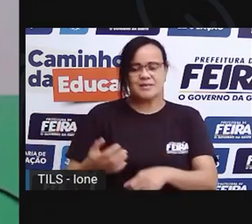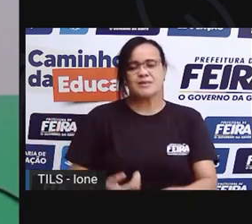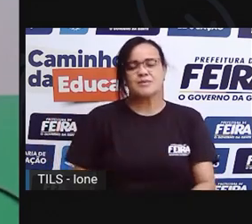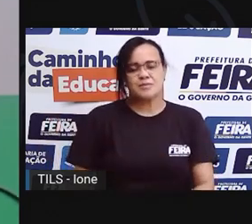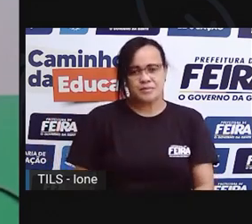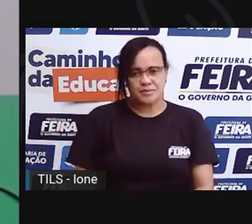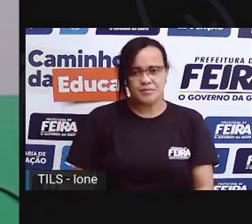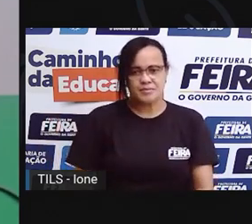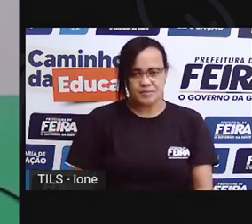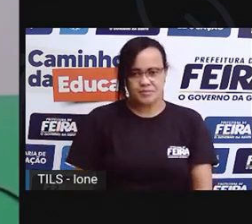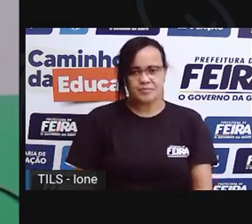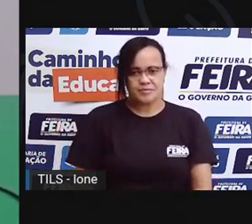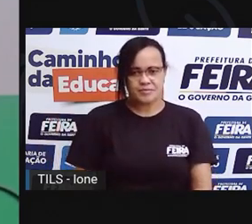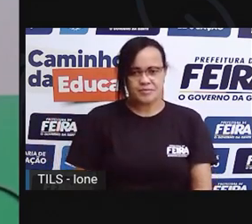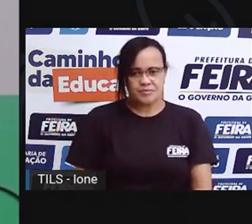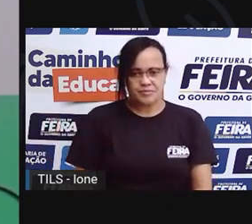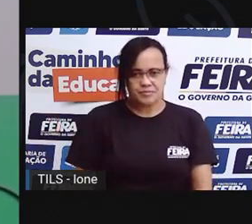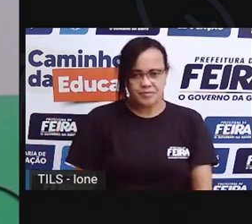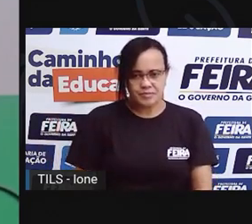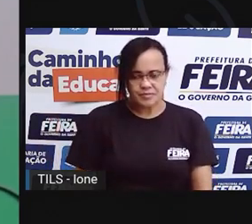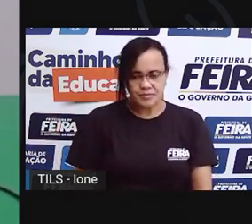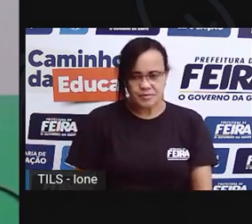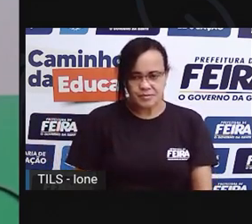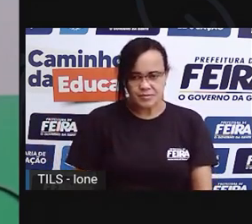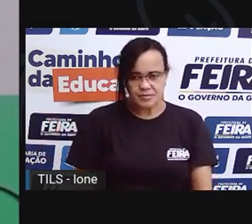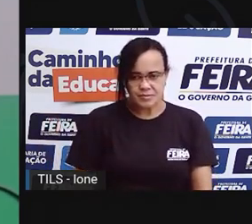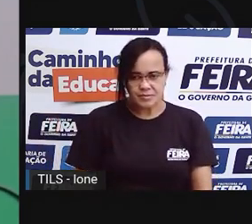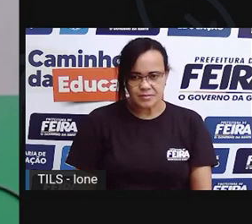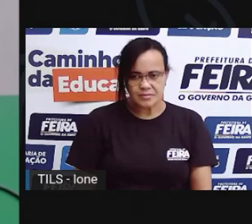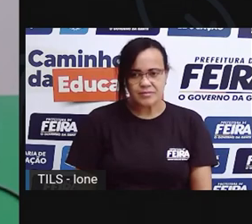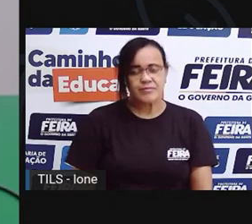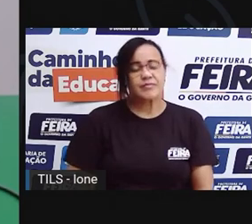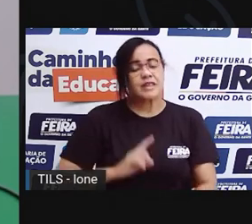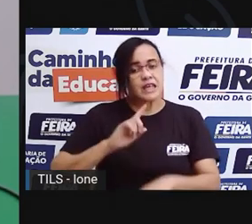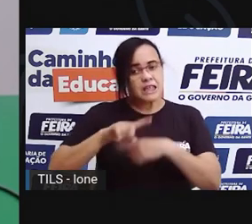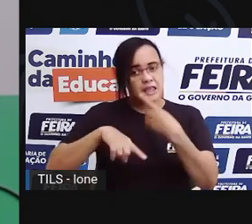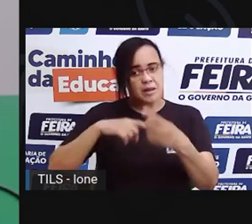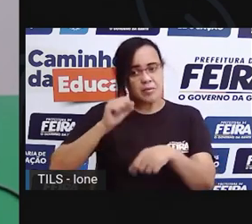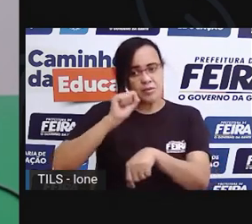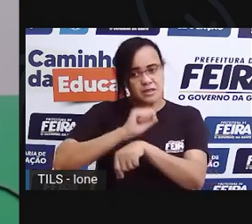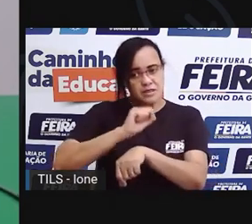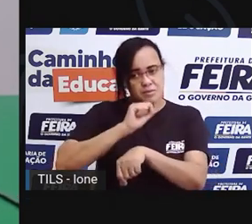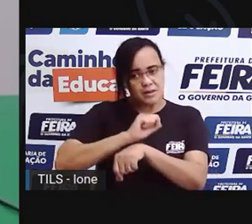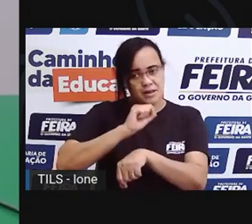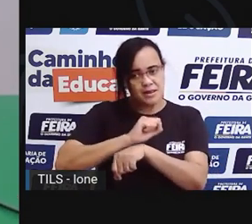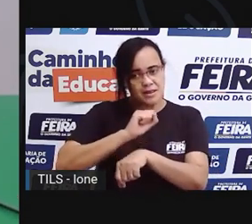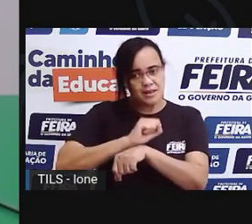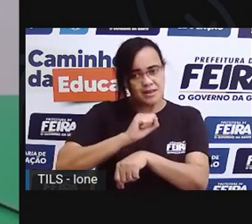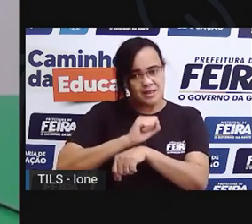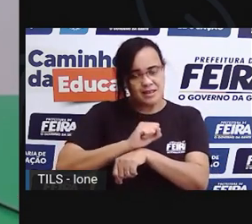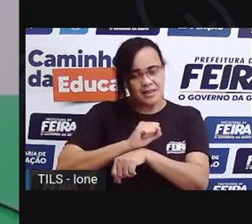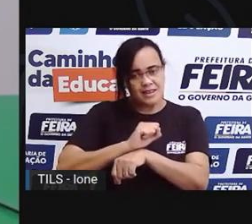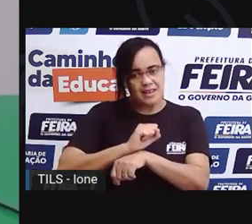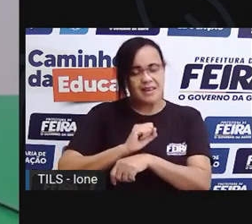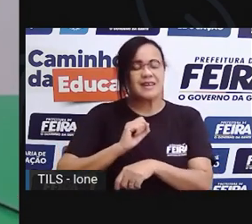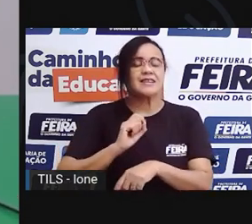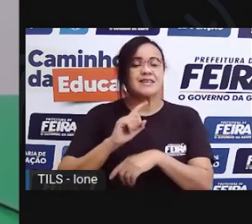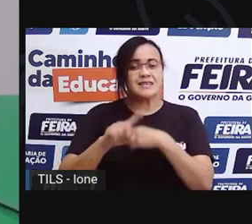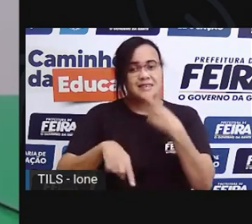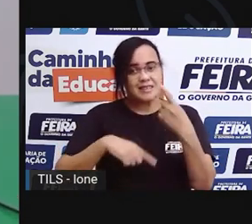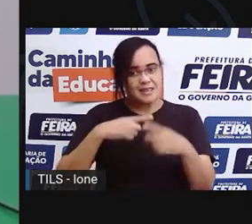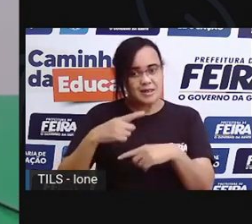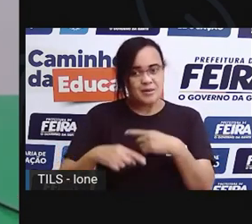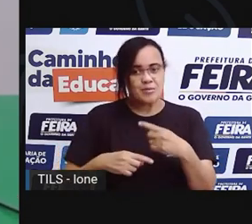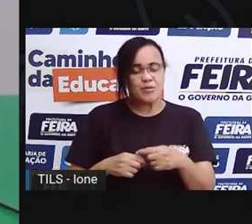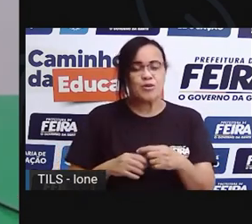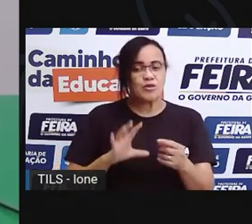Fazer a parte da grama. E aí você deixa secar o seu quebra-cabeças. E aí o objetivo é você ir montando,